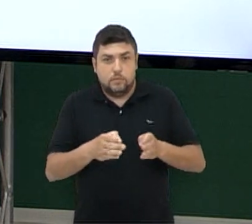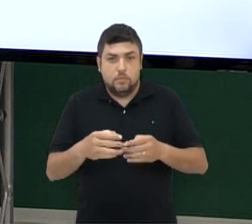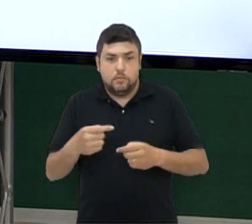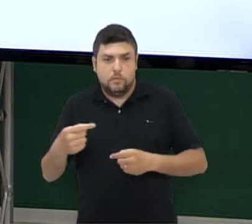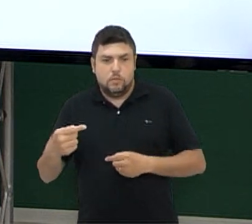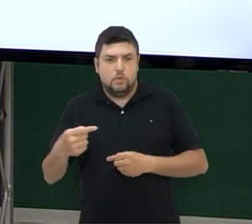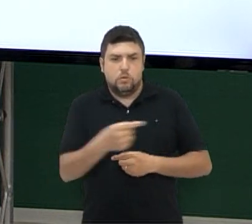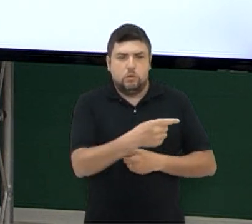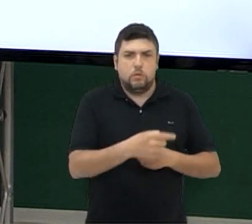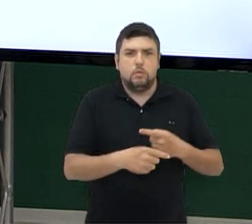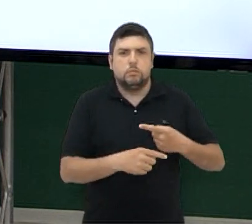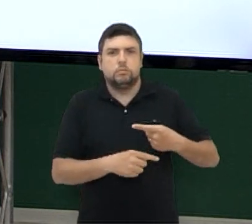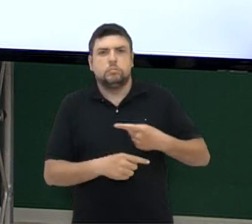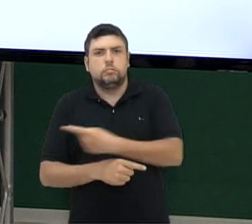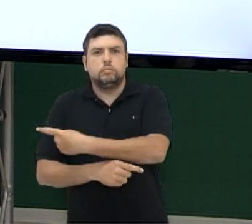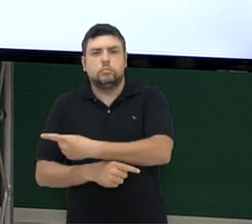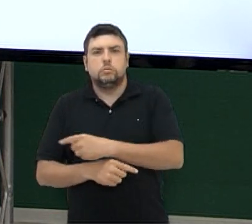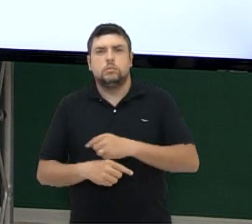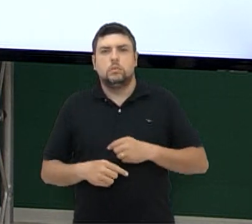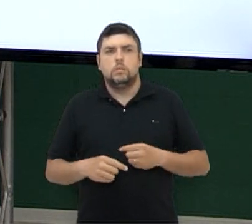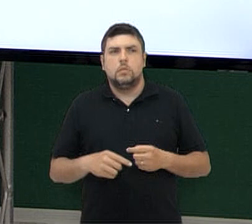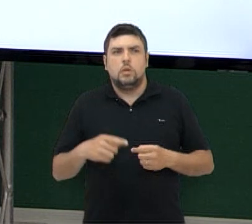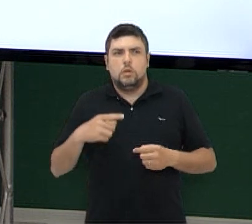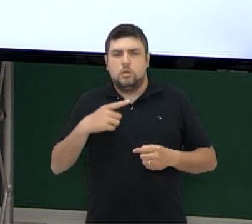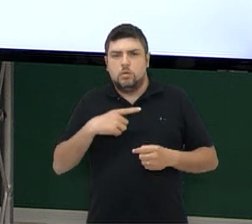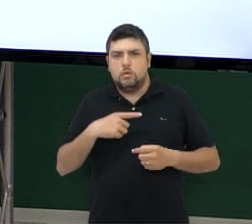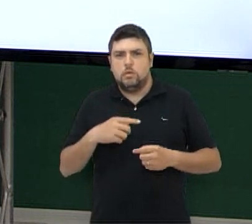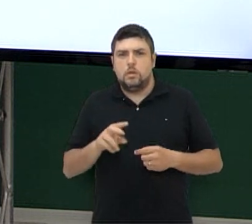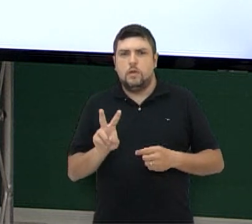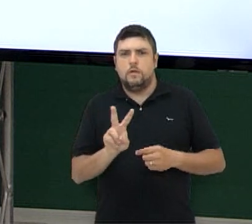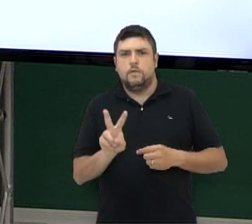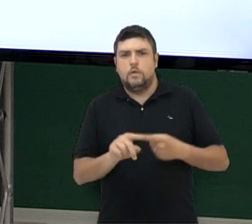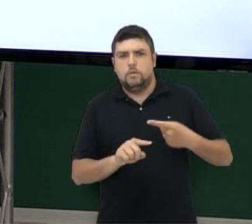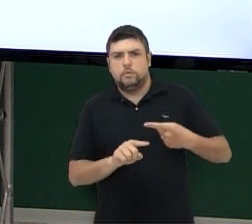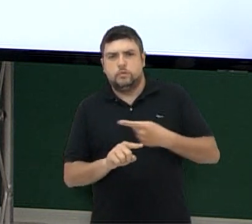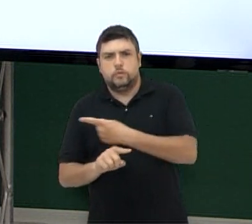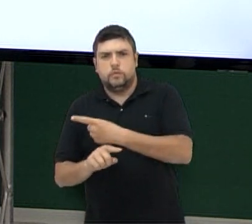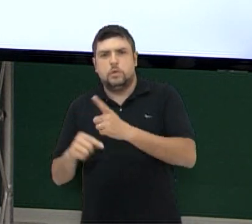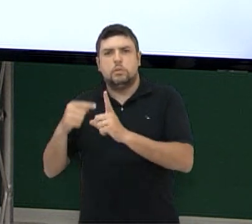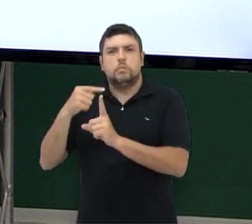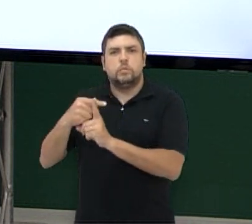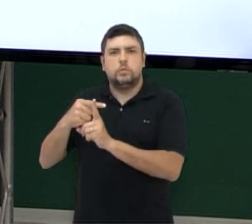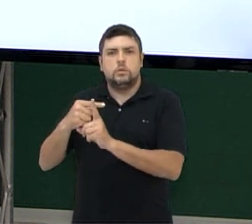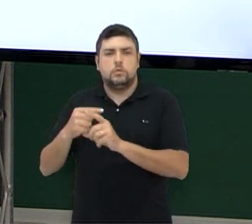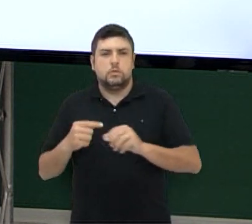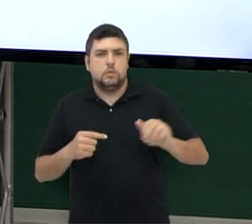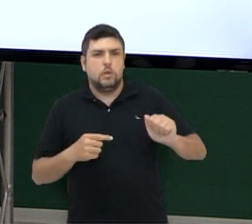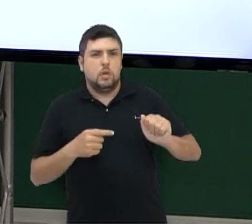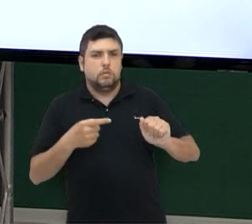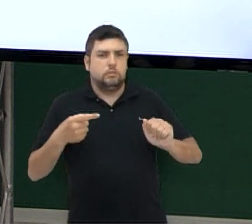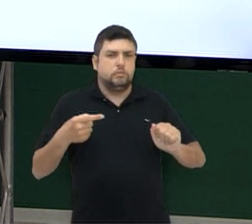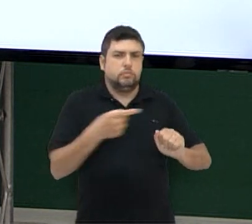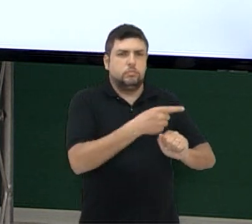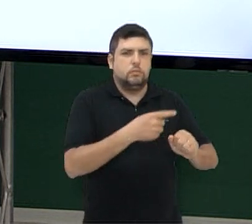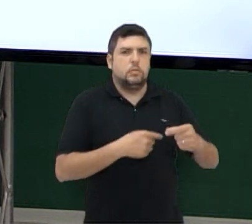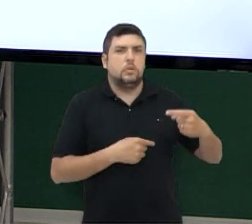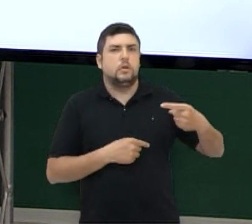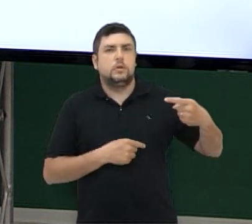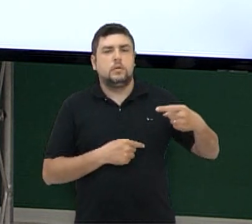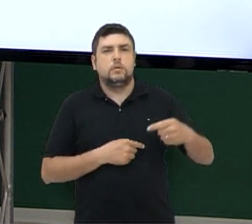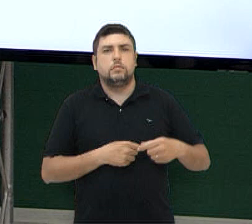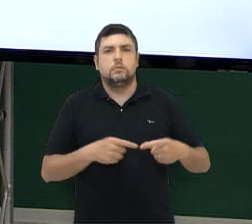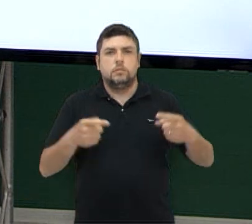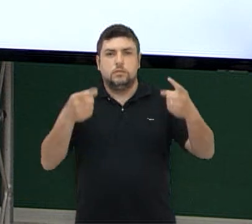nessa situação aqui, de cima você tem a velocidade positiva e a aceleração negativa, e na parte de baixo você tem aqui